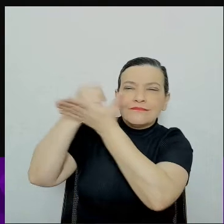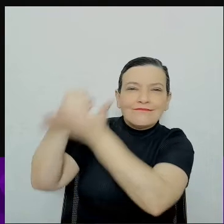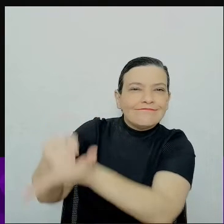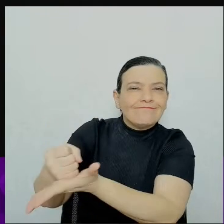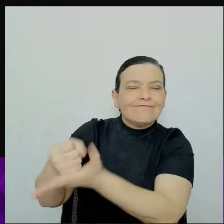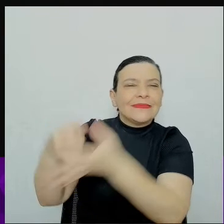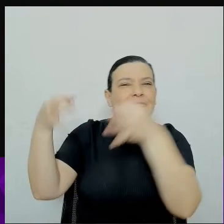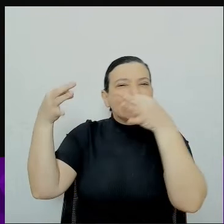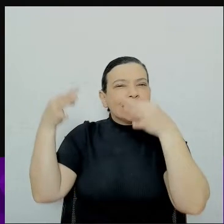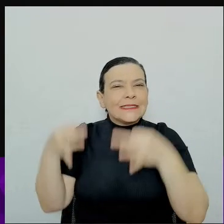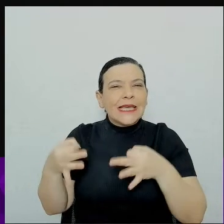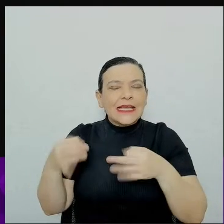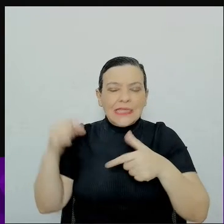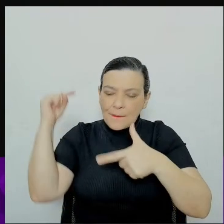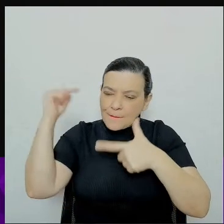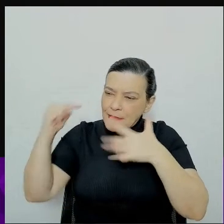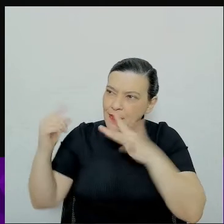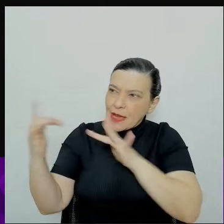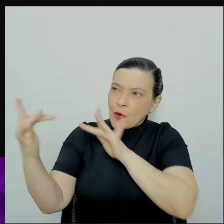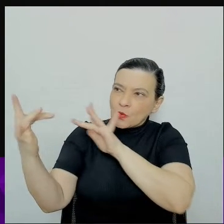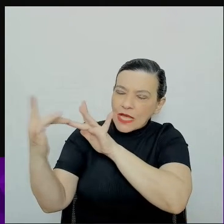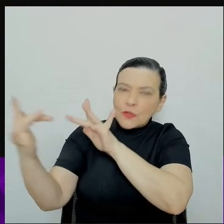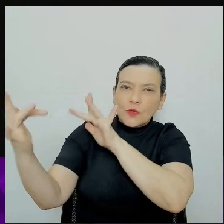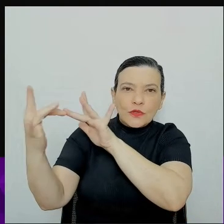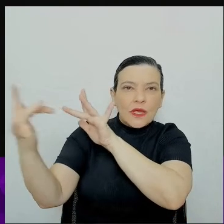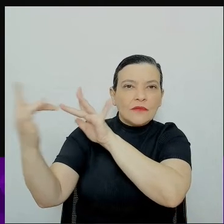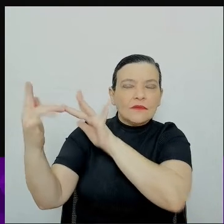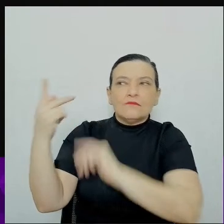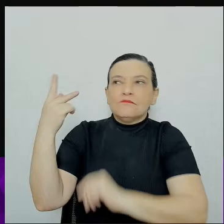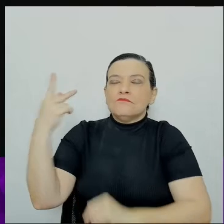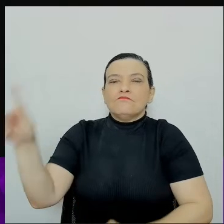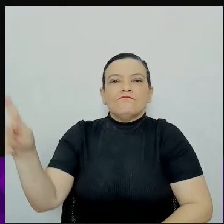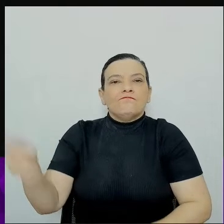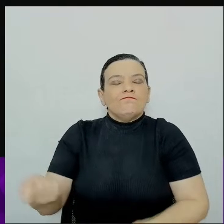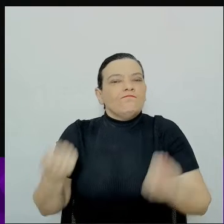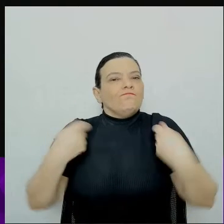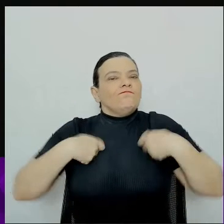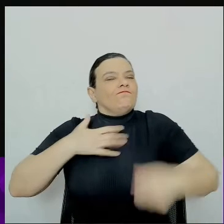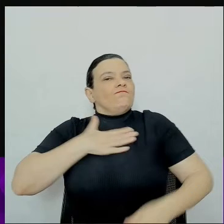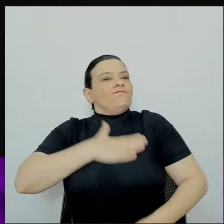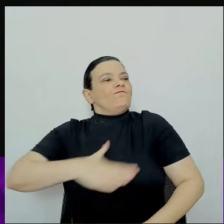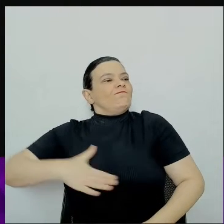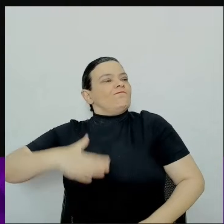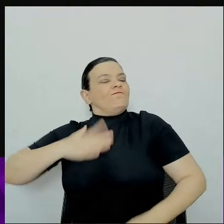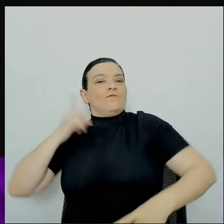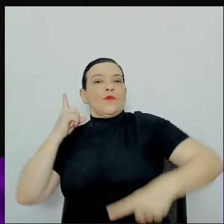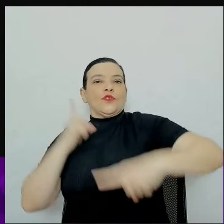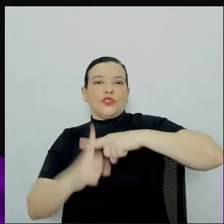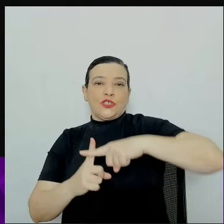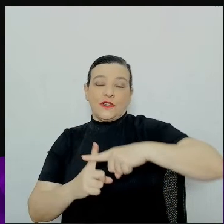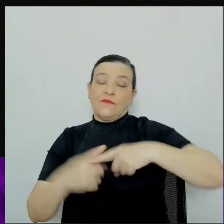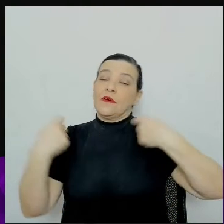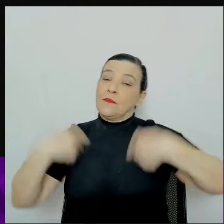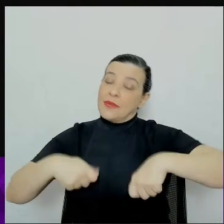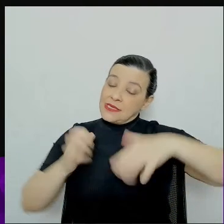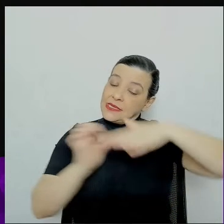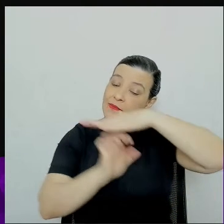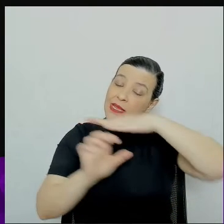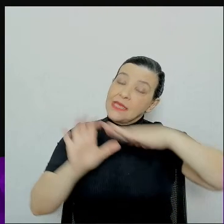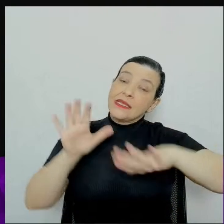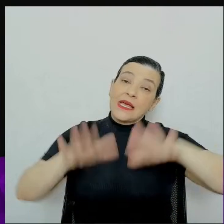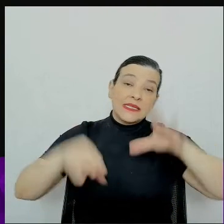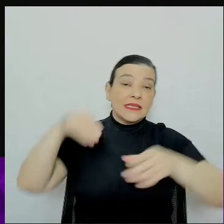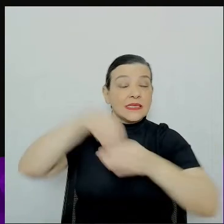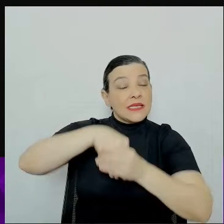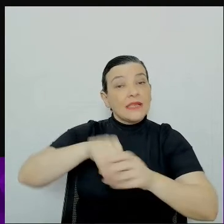de contato consigam oferecer uma única experiência muito positiva. A gente muda estruturas organizacionais, ou seja, a gente